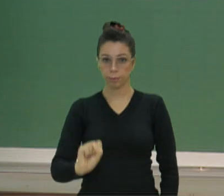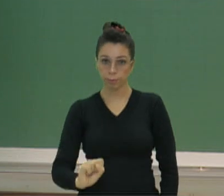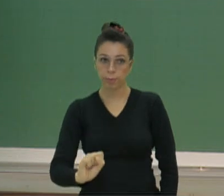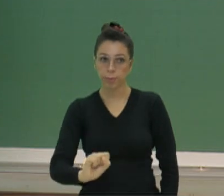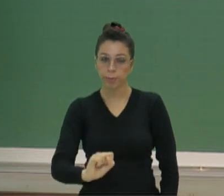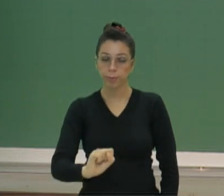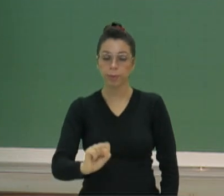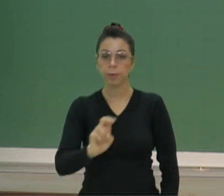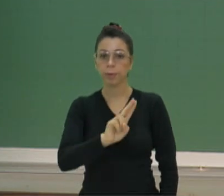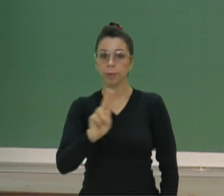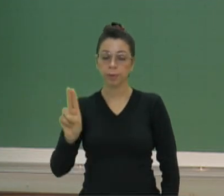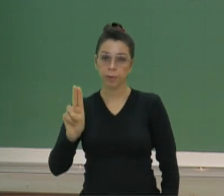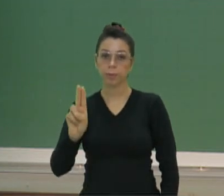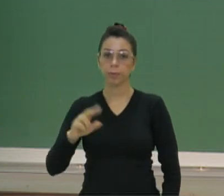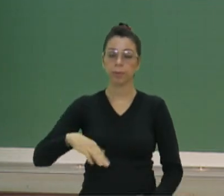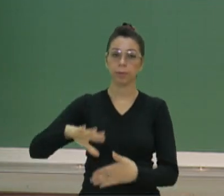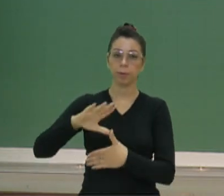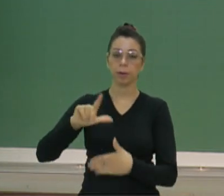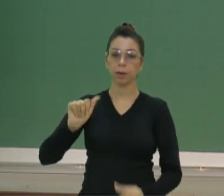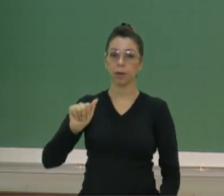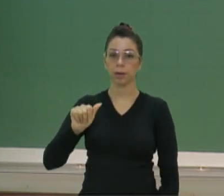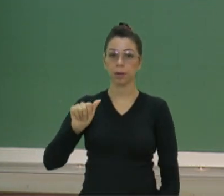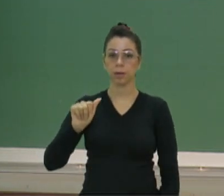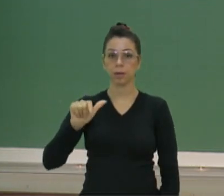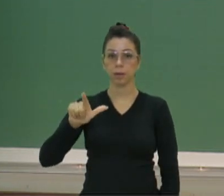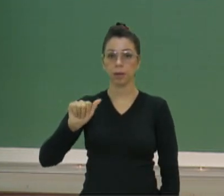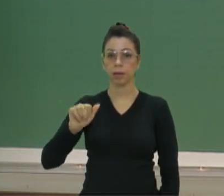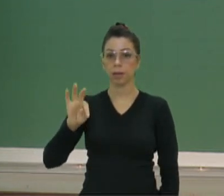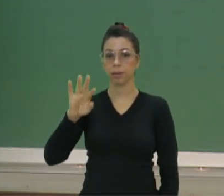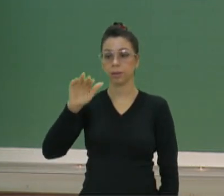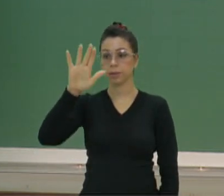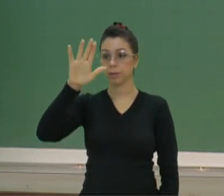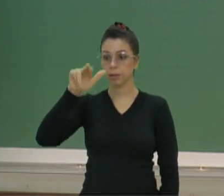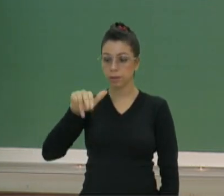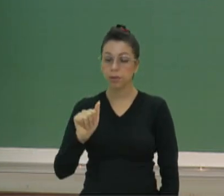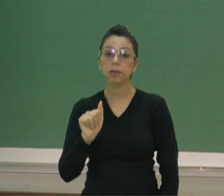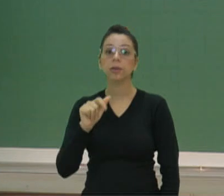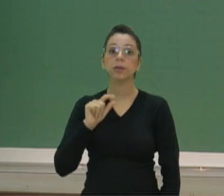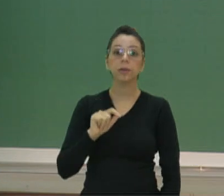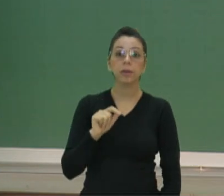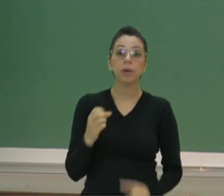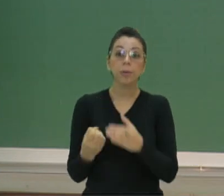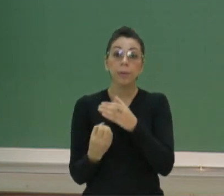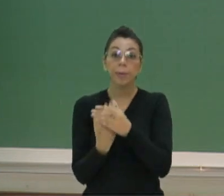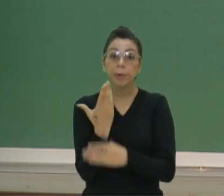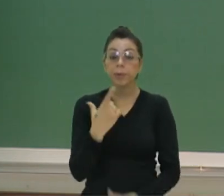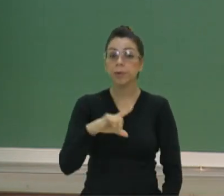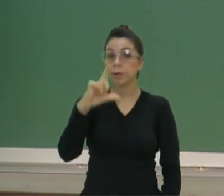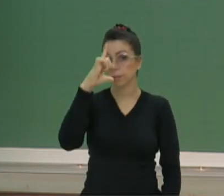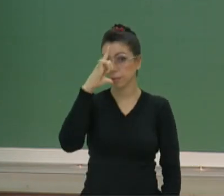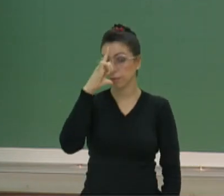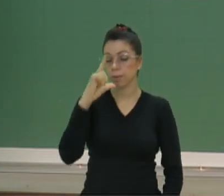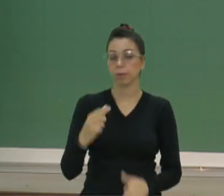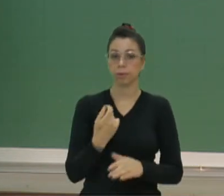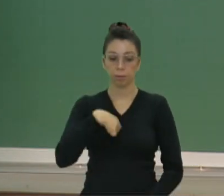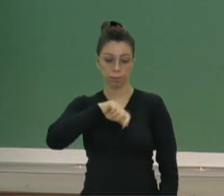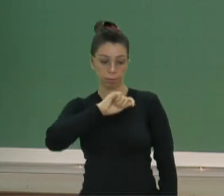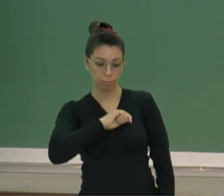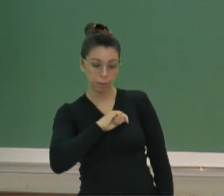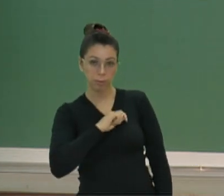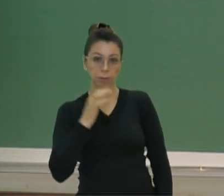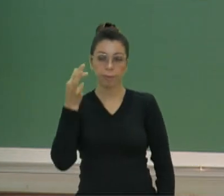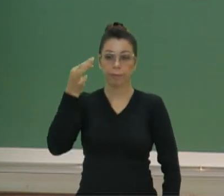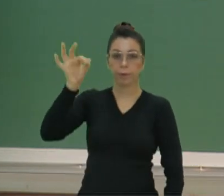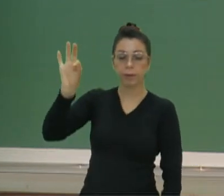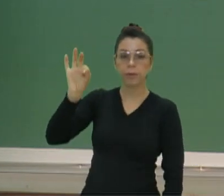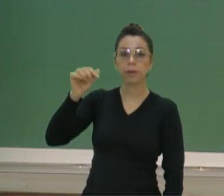fica com o nome de América Latina, são idiomas que têm sua origem no latim. São eles o espanhol, o